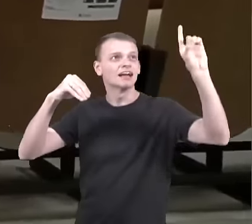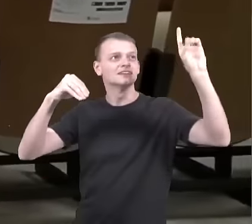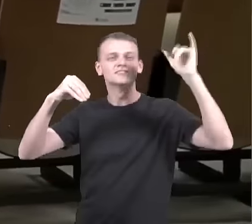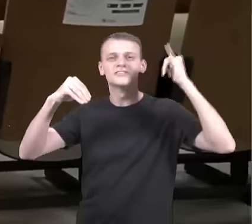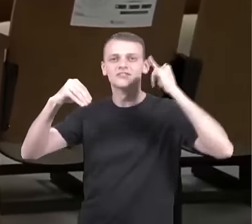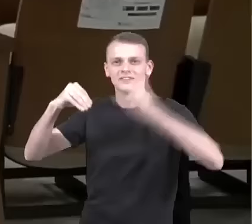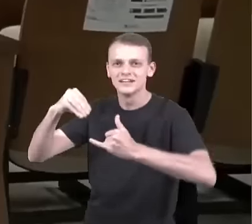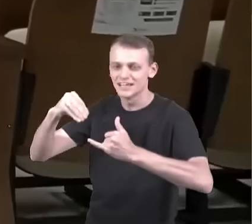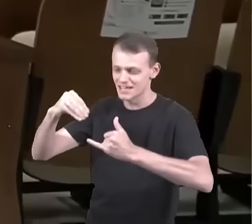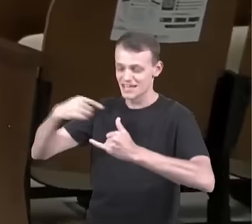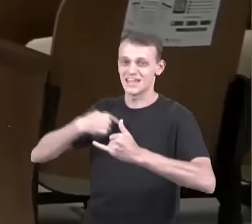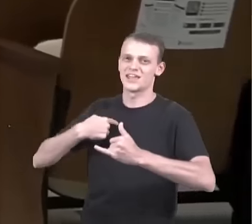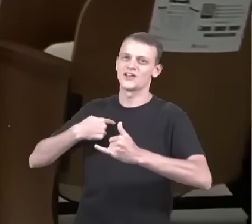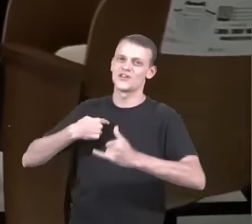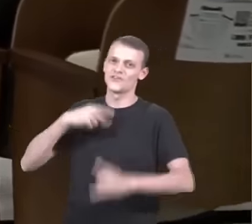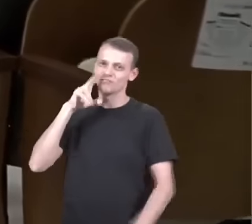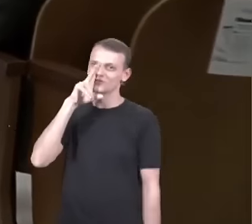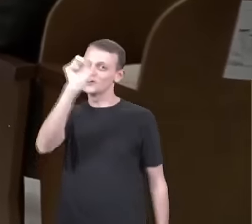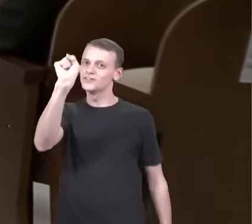fraco,